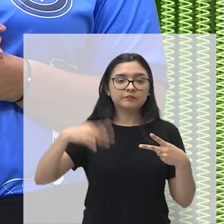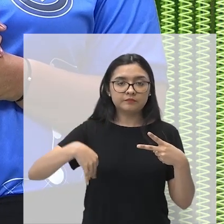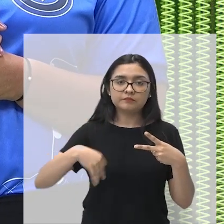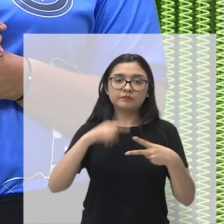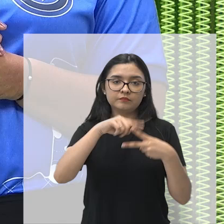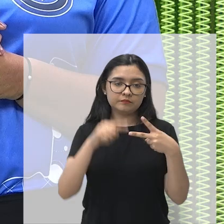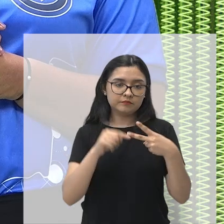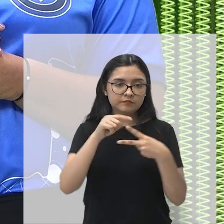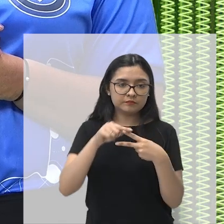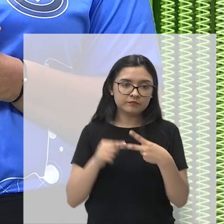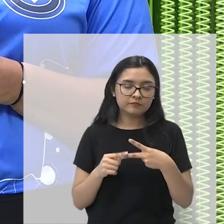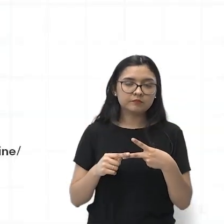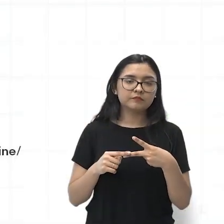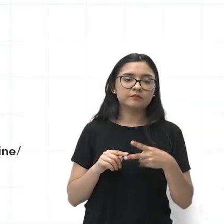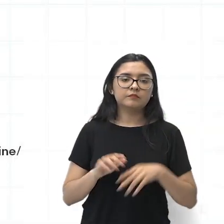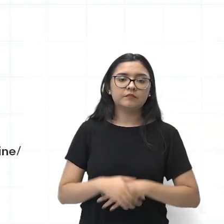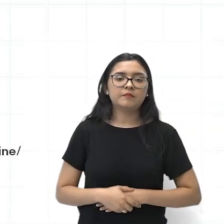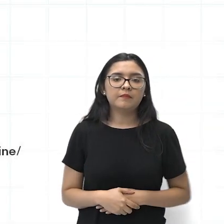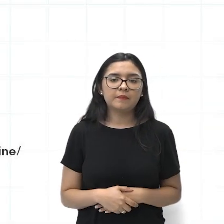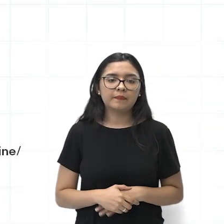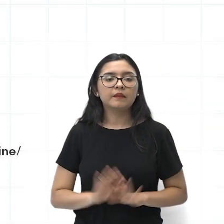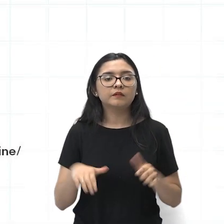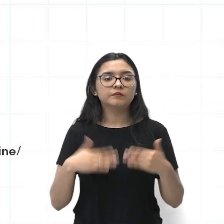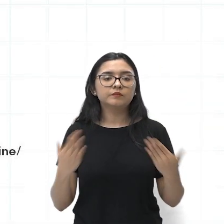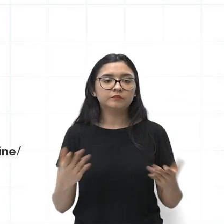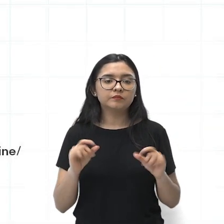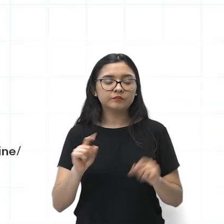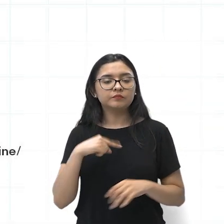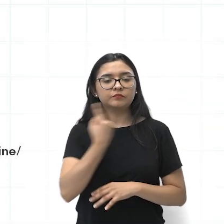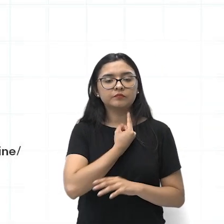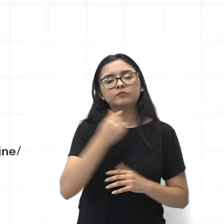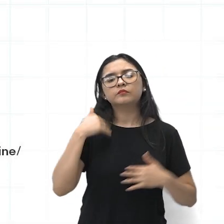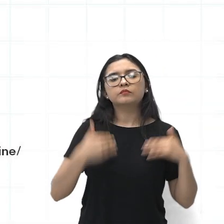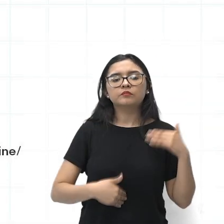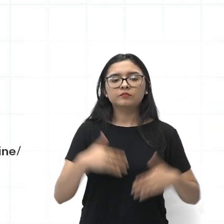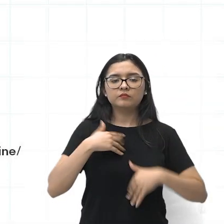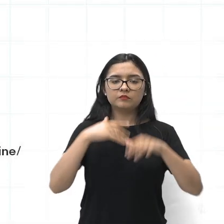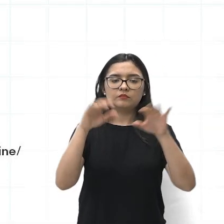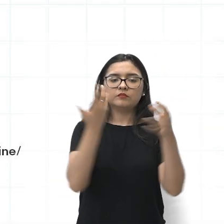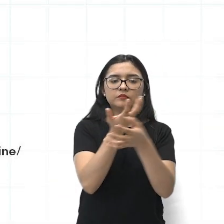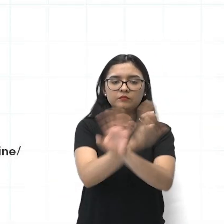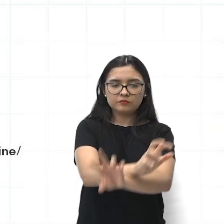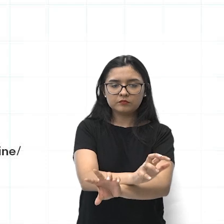a classificação. No nosso esqueleto